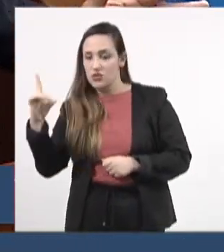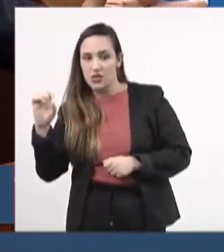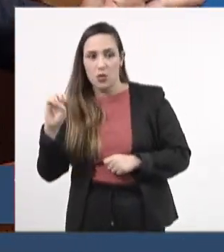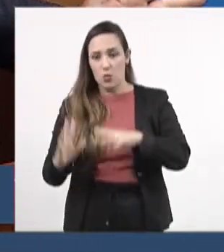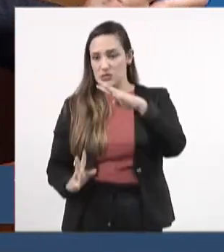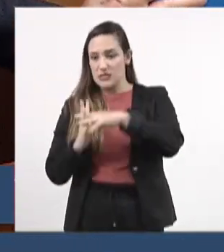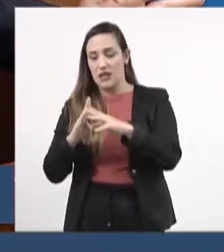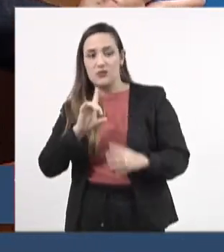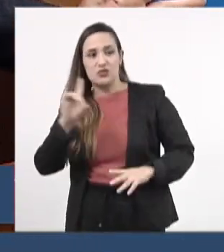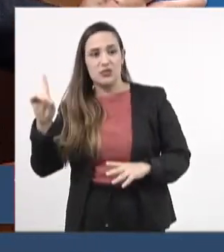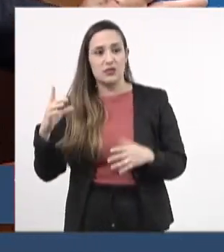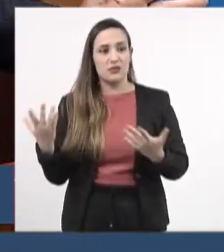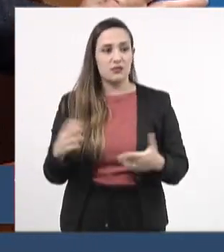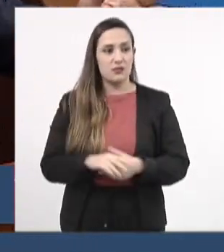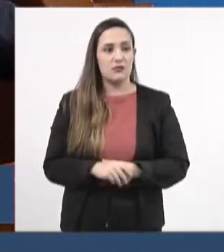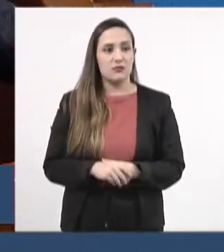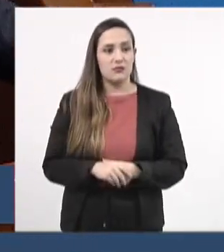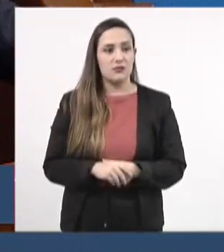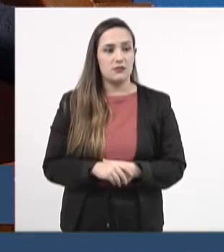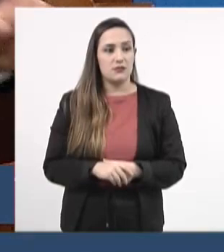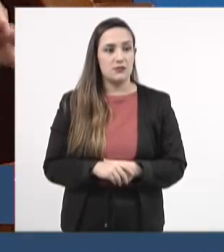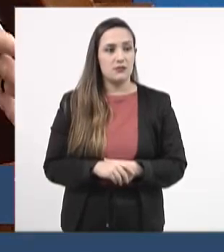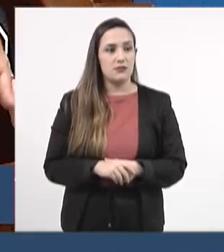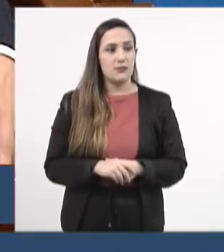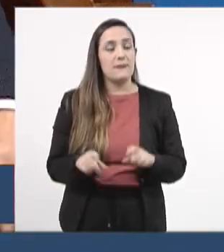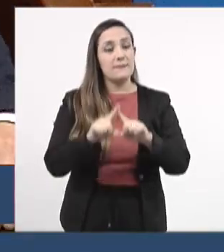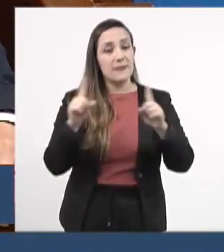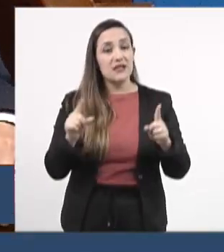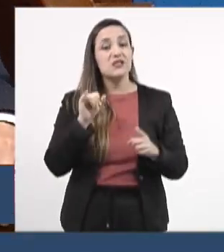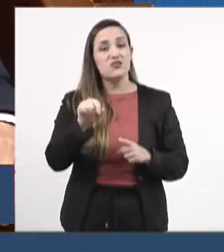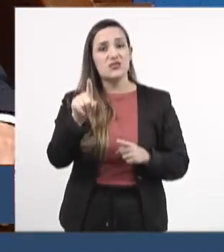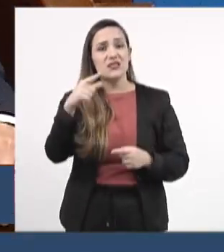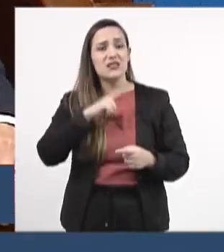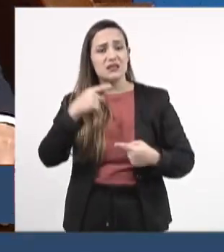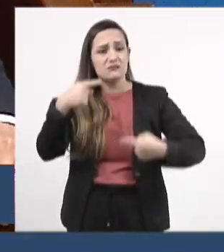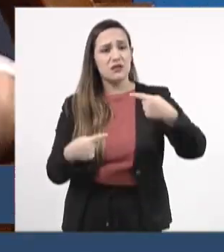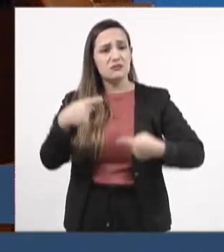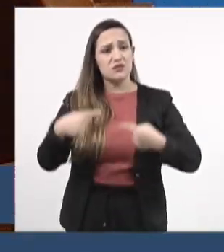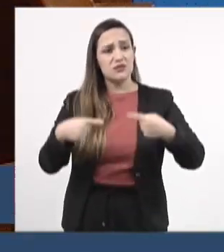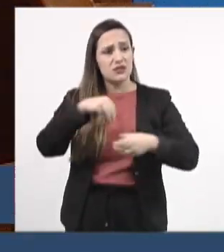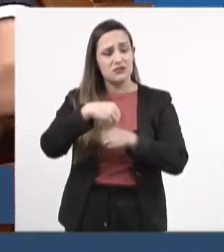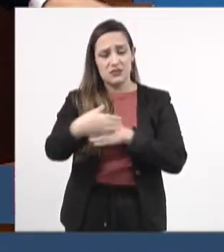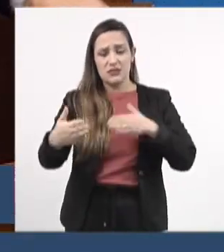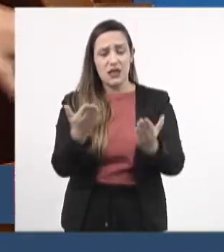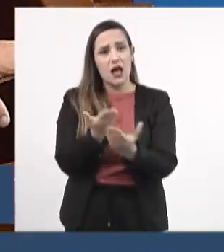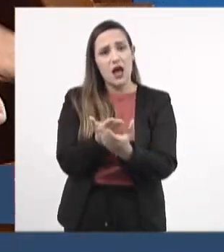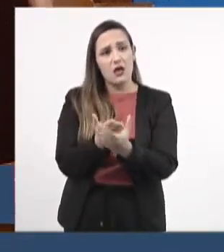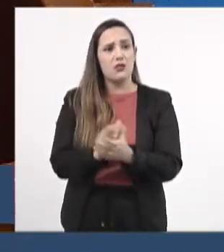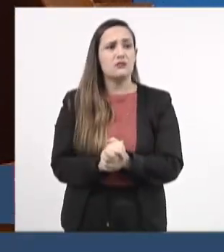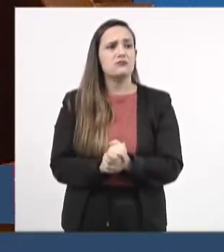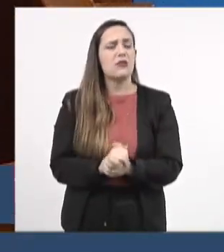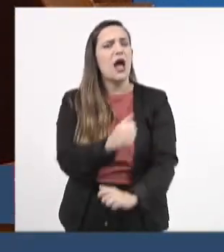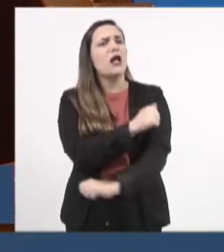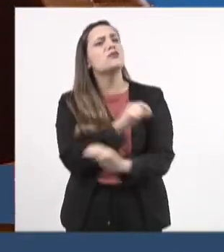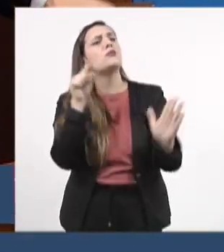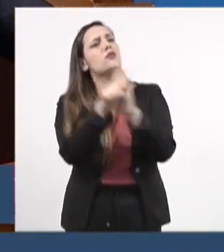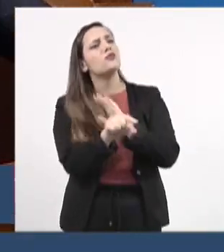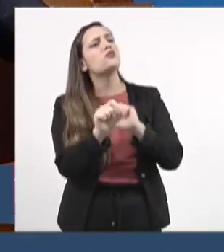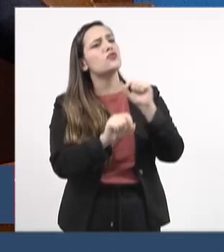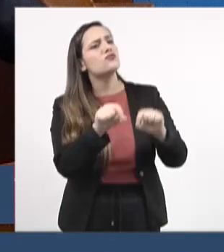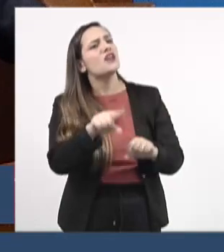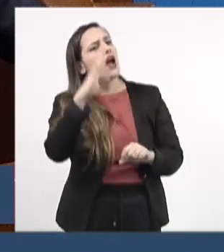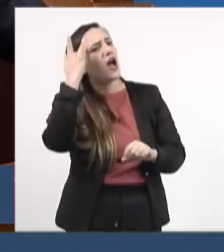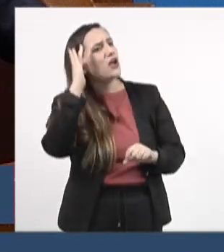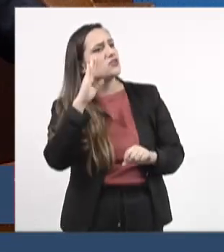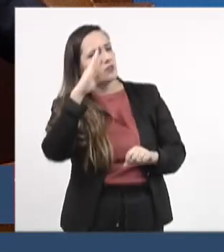extrema-direita. É isso. Agora, quando você faz um debate em sala de aula, o aluno pergunta para o professor, o que o senhor acha do